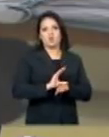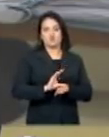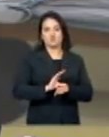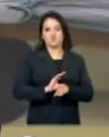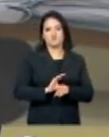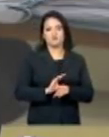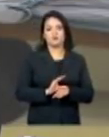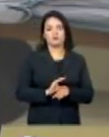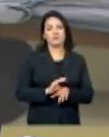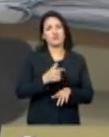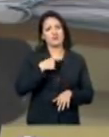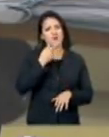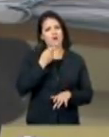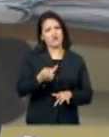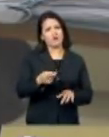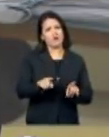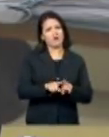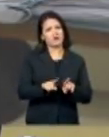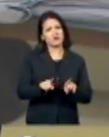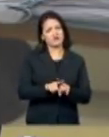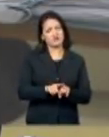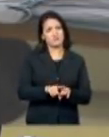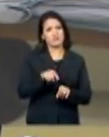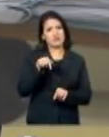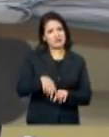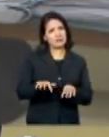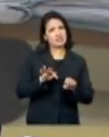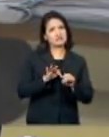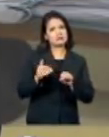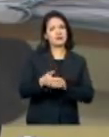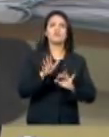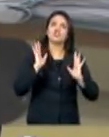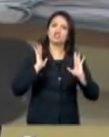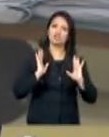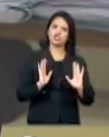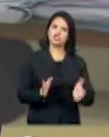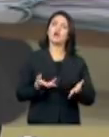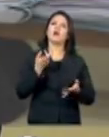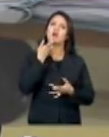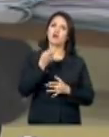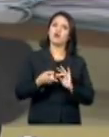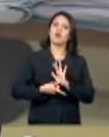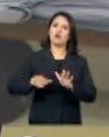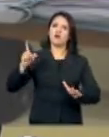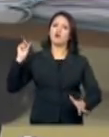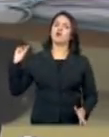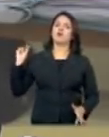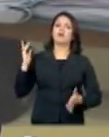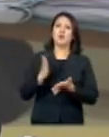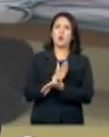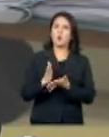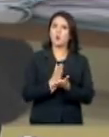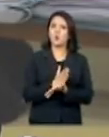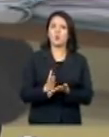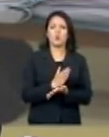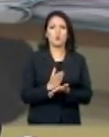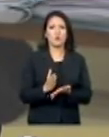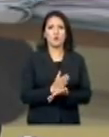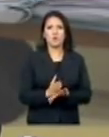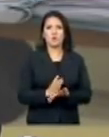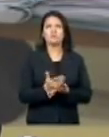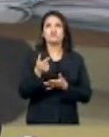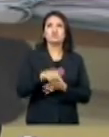registro que é justo nem nos temos já se pronunciou sobre a questão algumas vezes e assentou